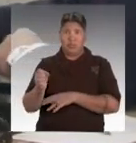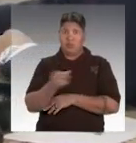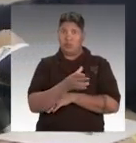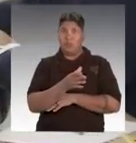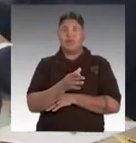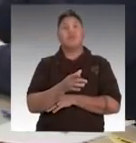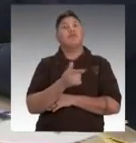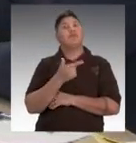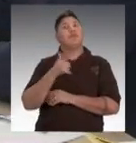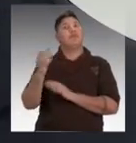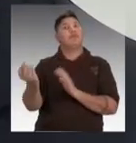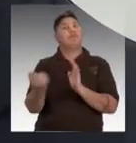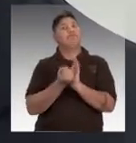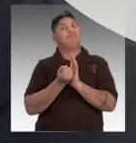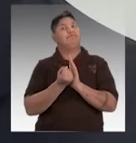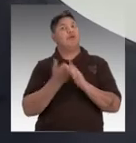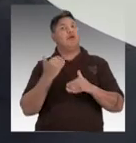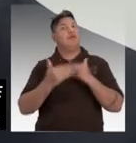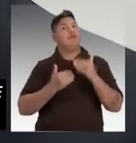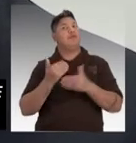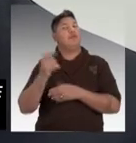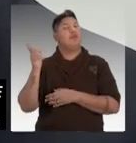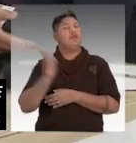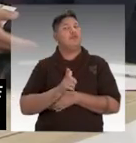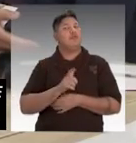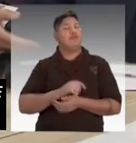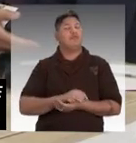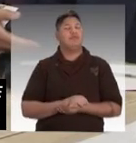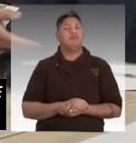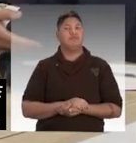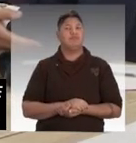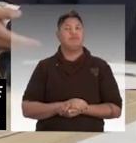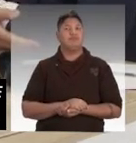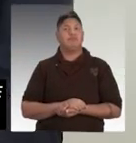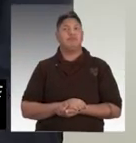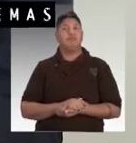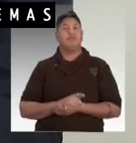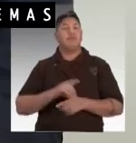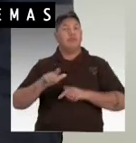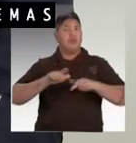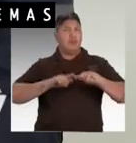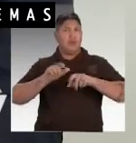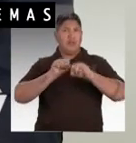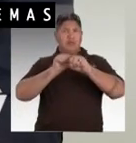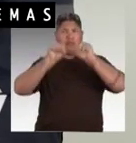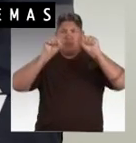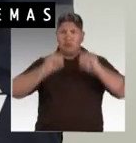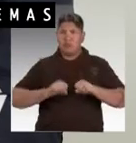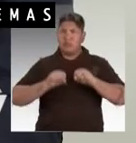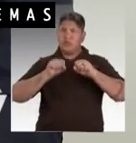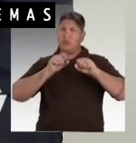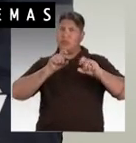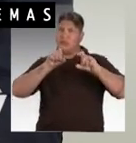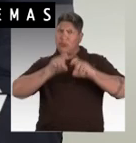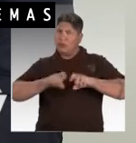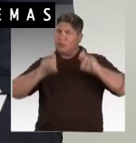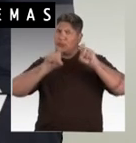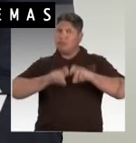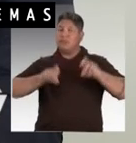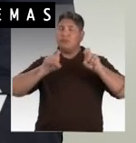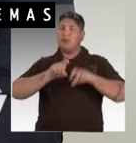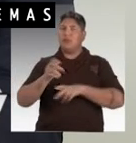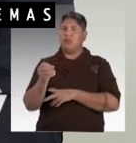capacitação, a inovação é outra marca nos processos de gestão do órgão. Trabalhando com sistemas